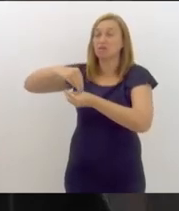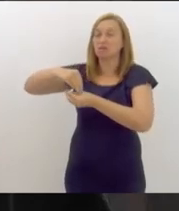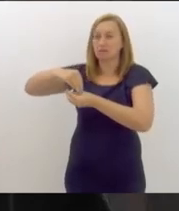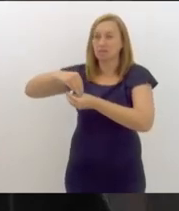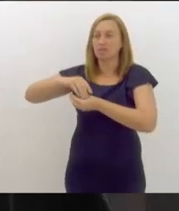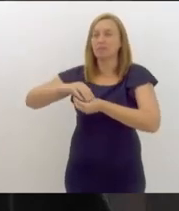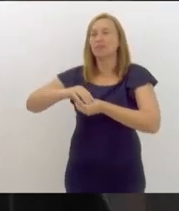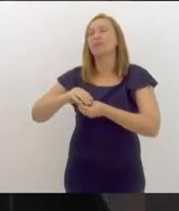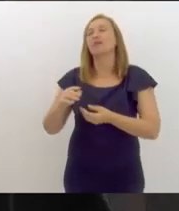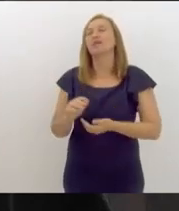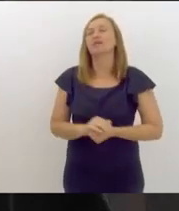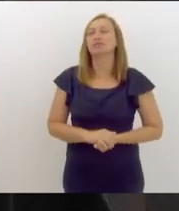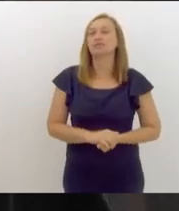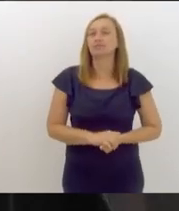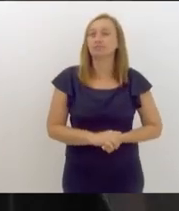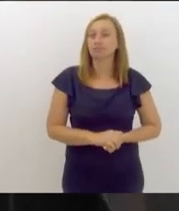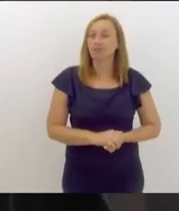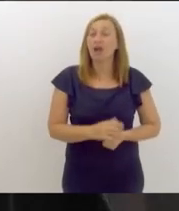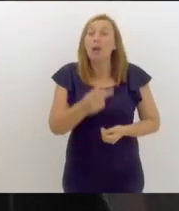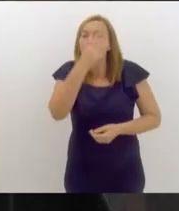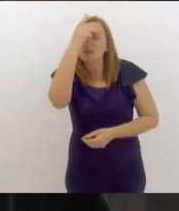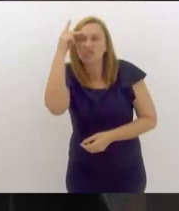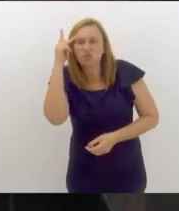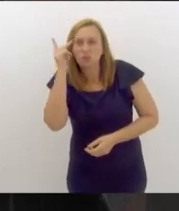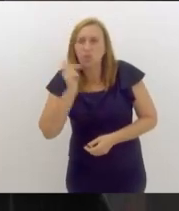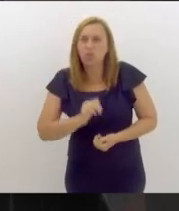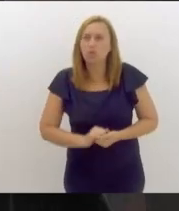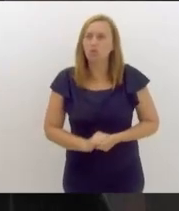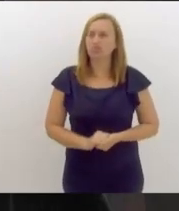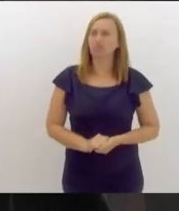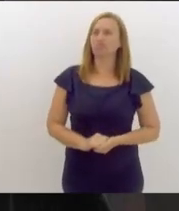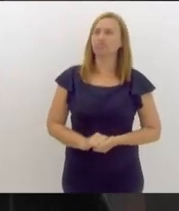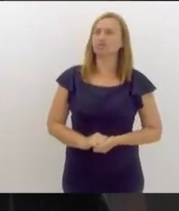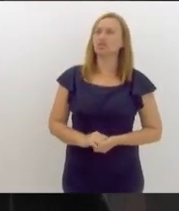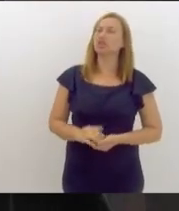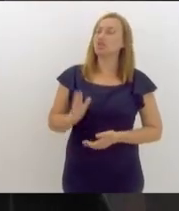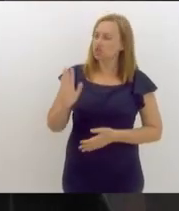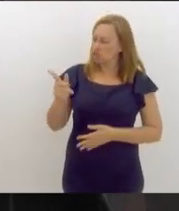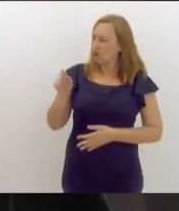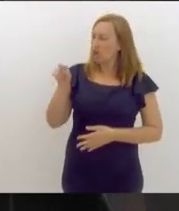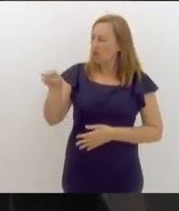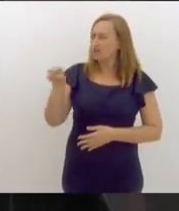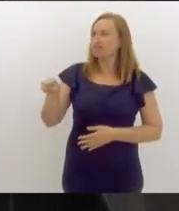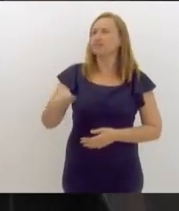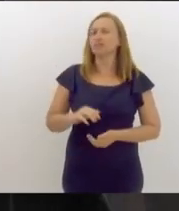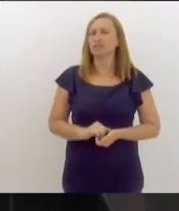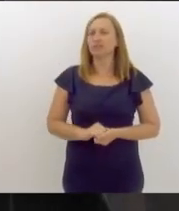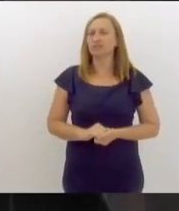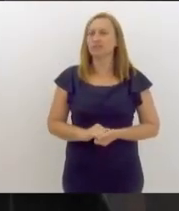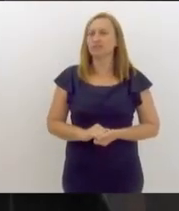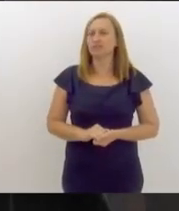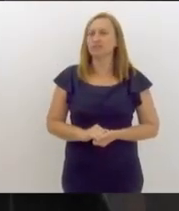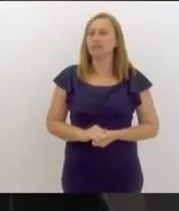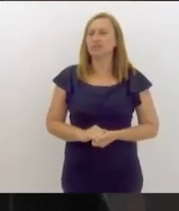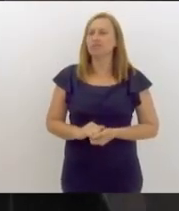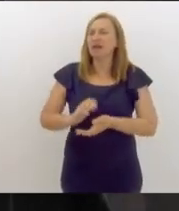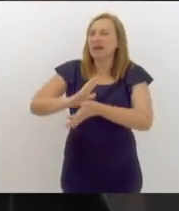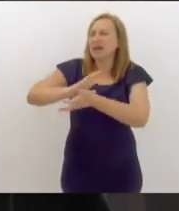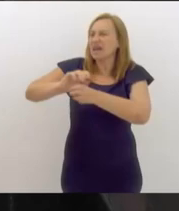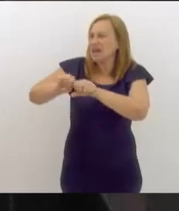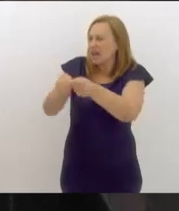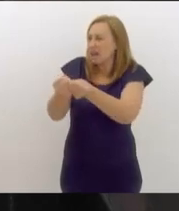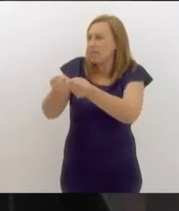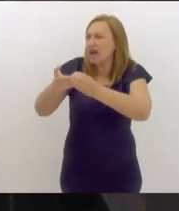presidencial pessoas que ali estavam tão somente para promover o quebra